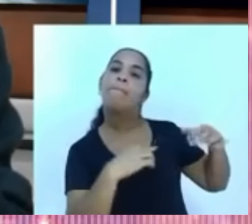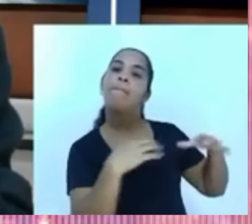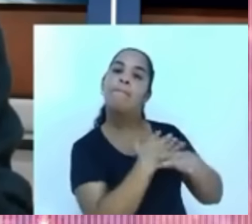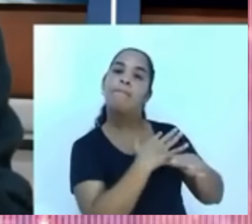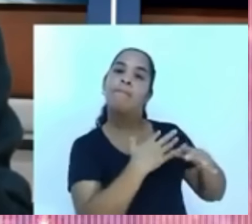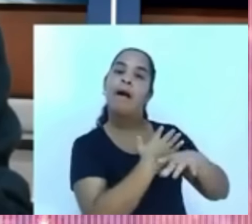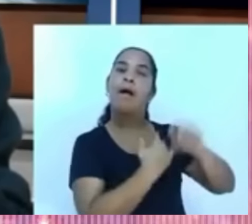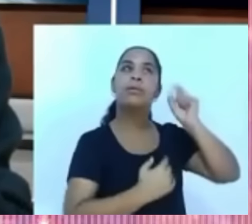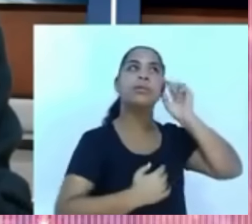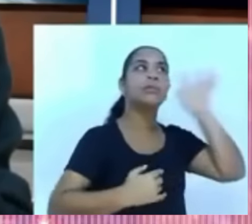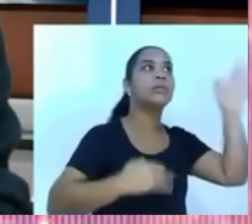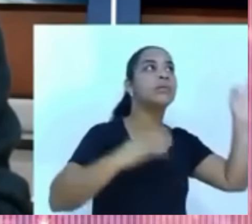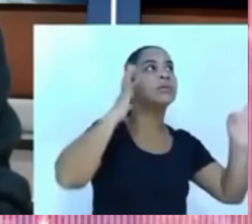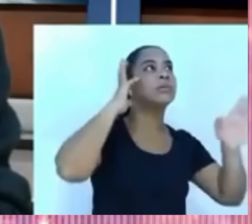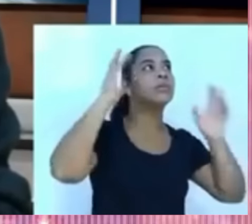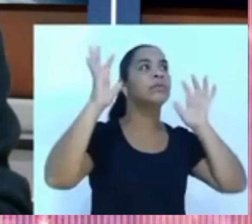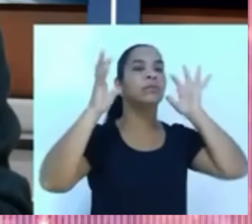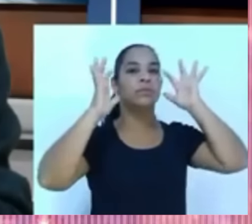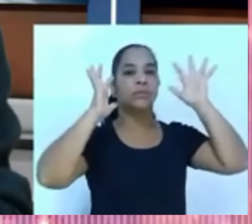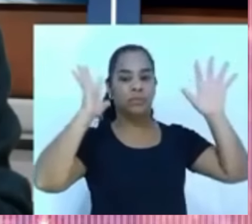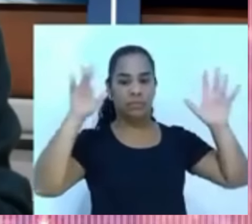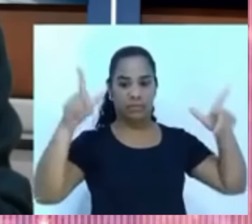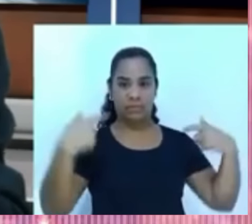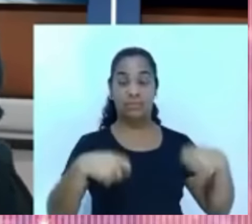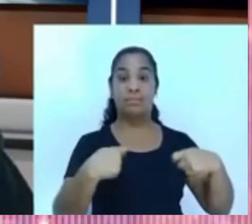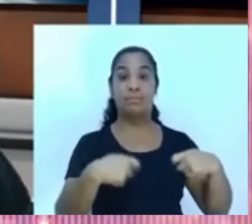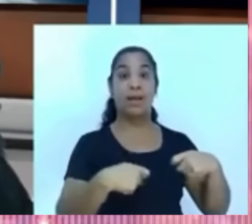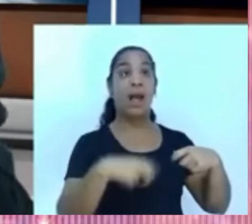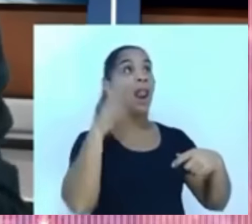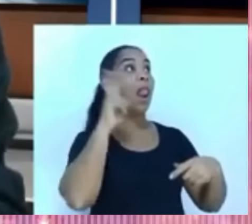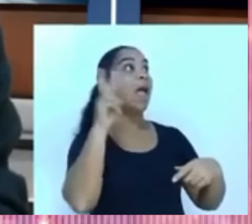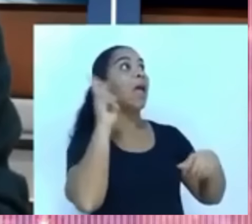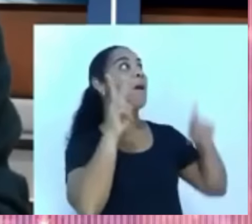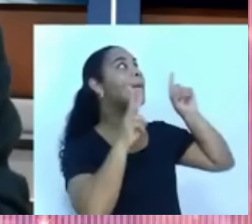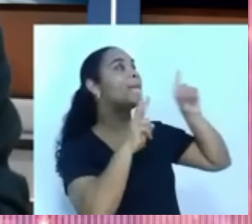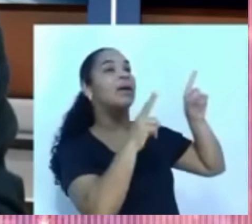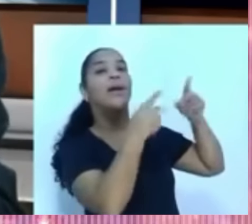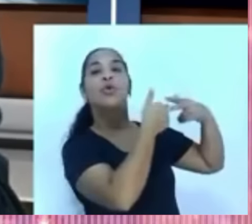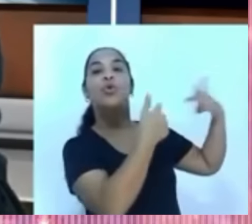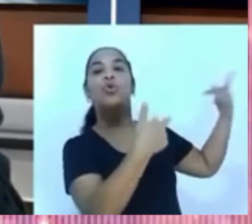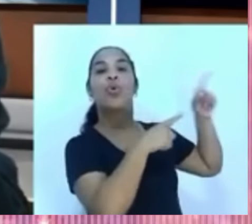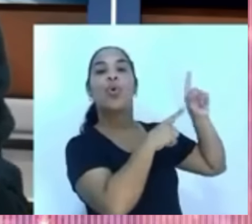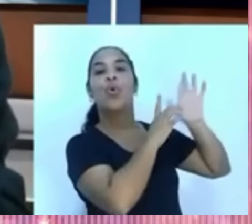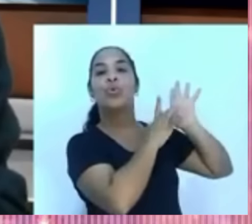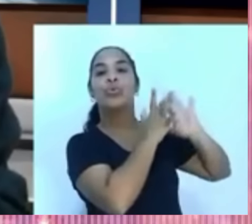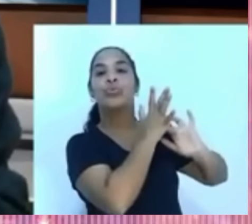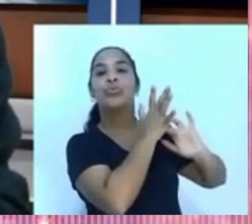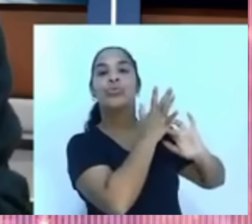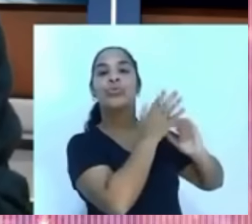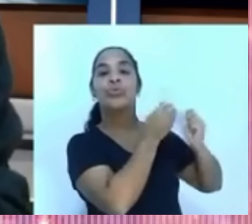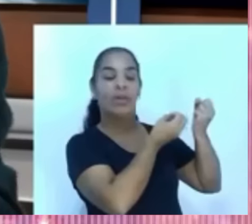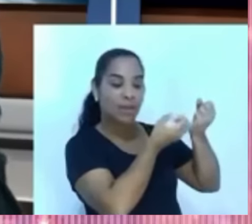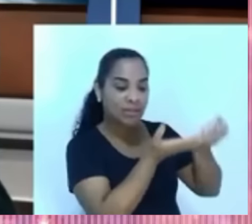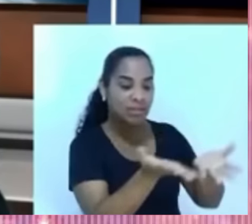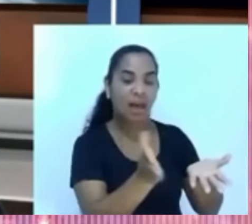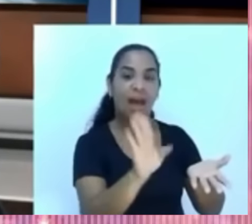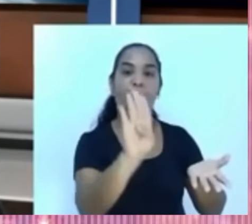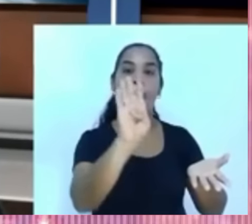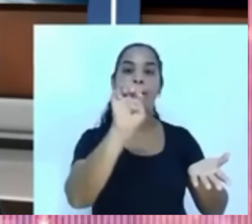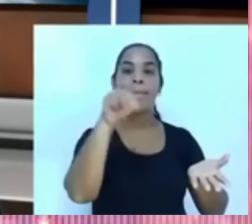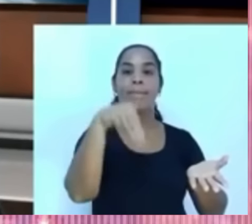pensamento pulcro de Jesus Cristo eu mandarei alguém para ficar convosco e